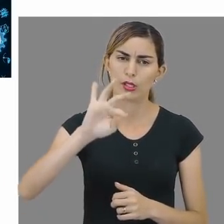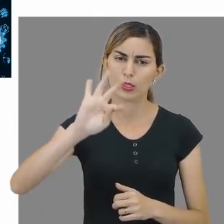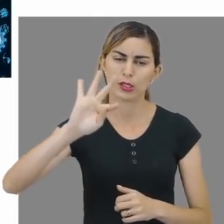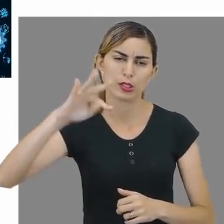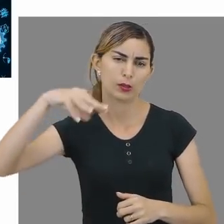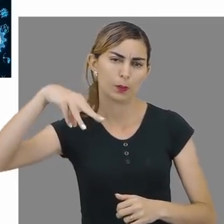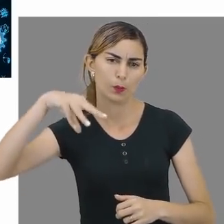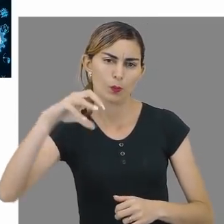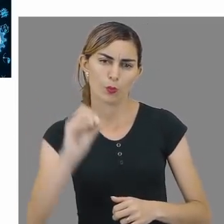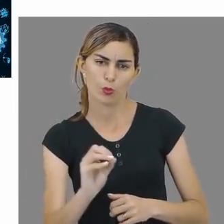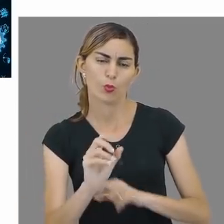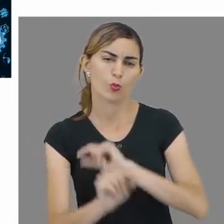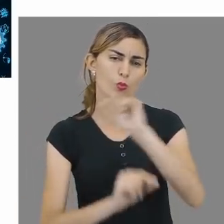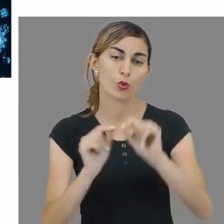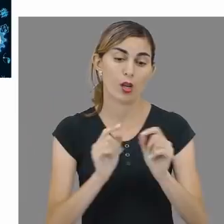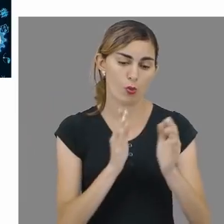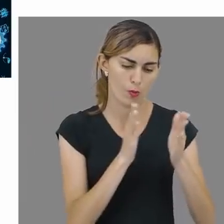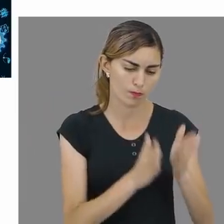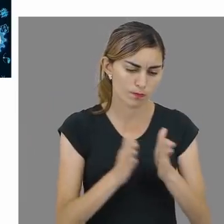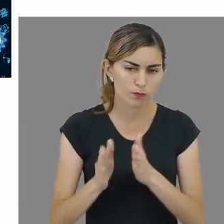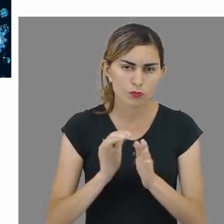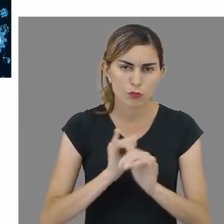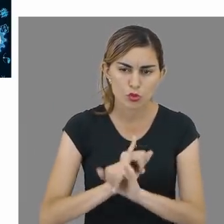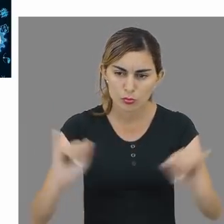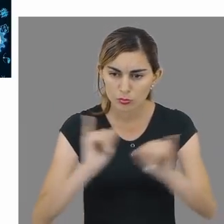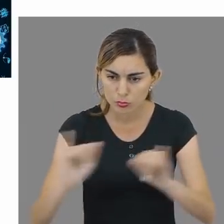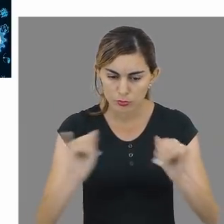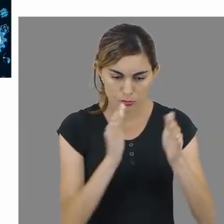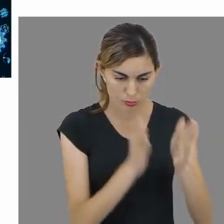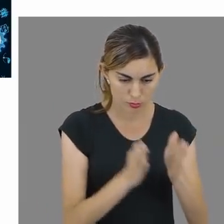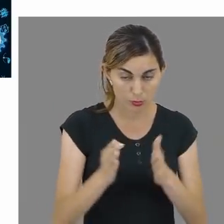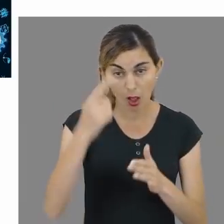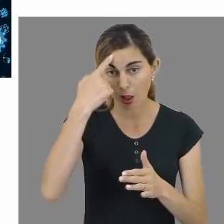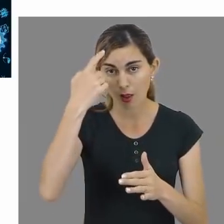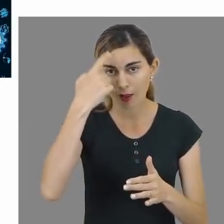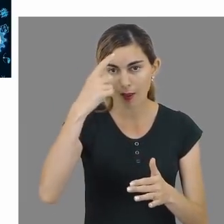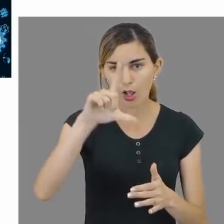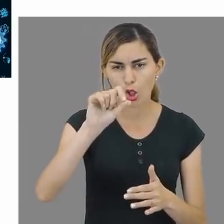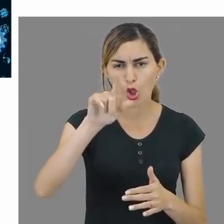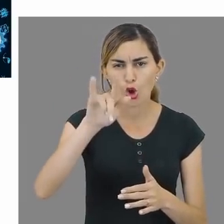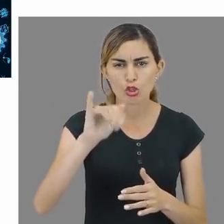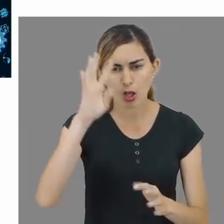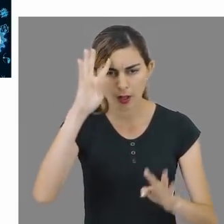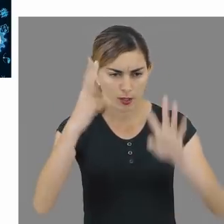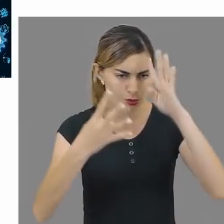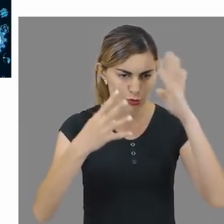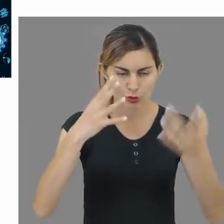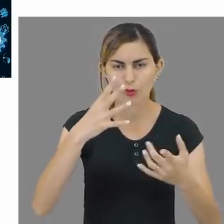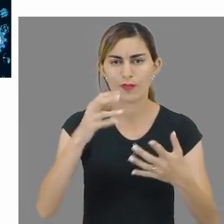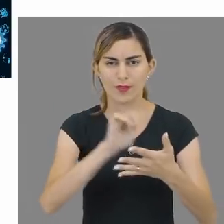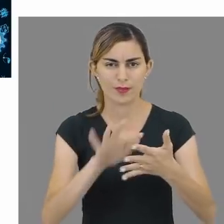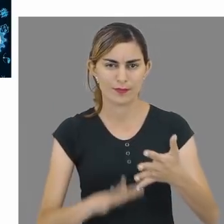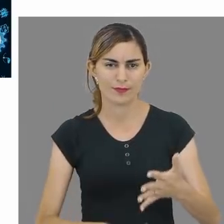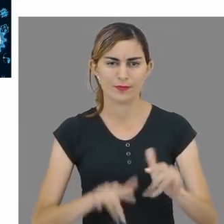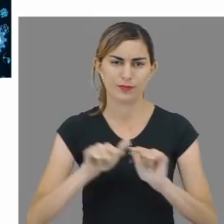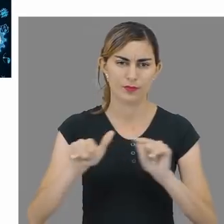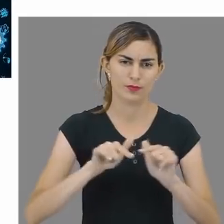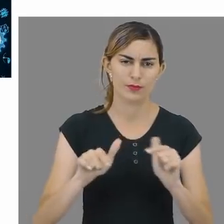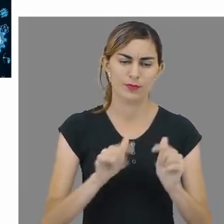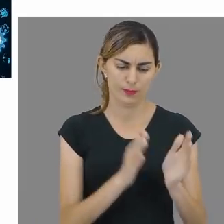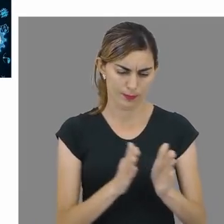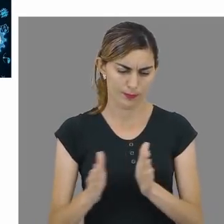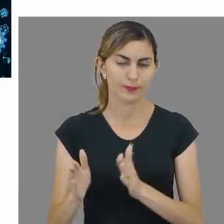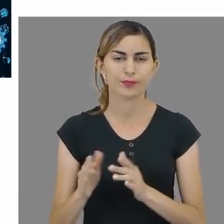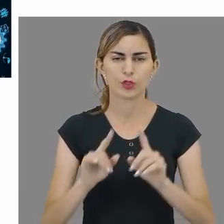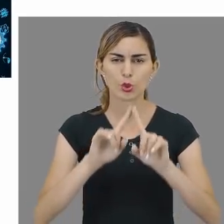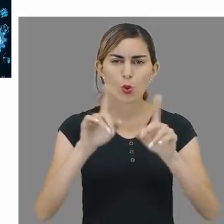Um algoritmo é uma sequência de instruções ordenadas de forma lógica para resolver uma tarefa específica. Ou